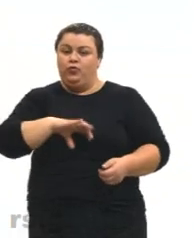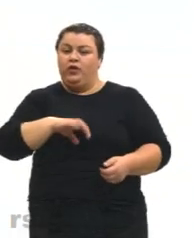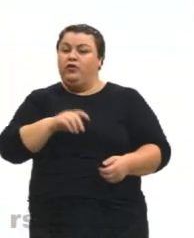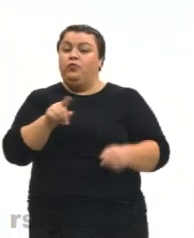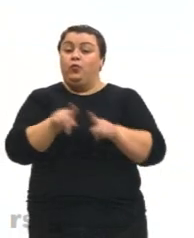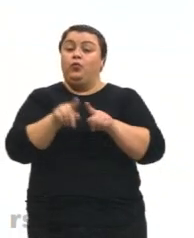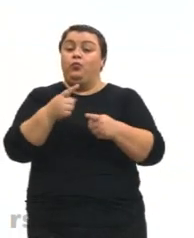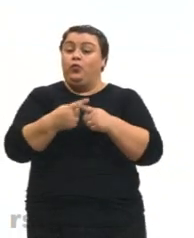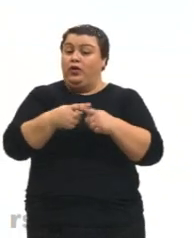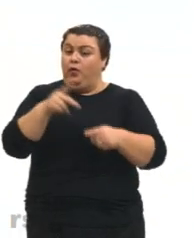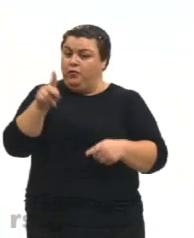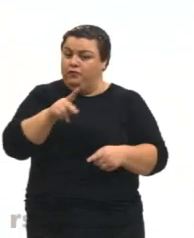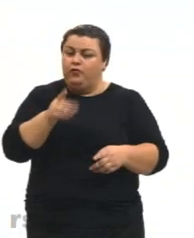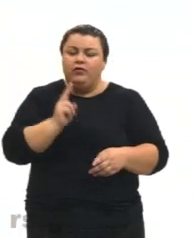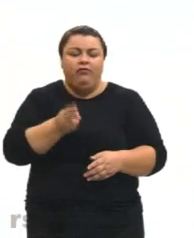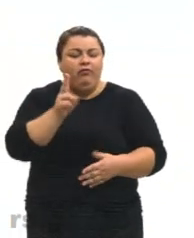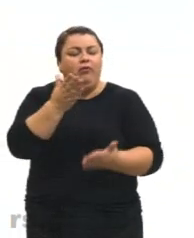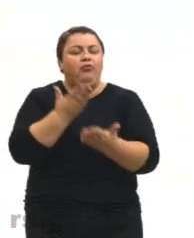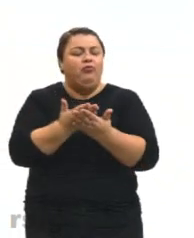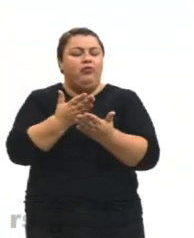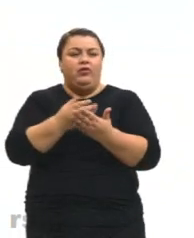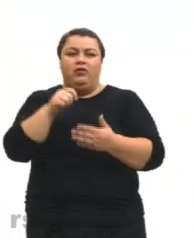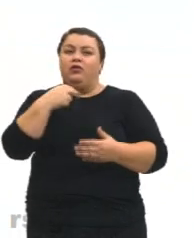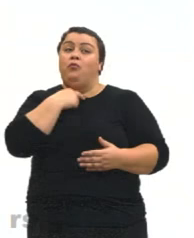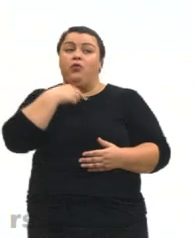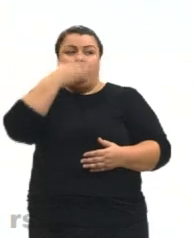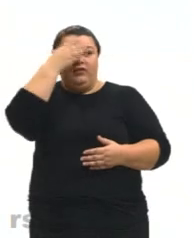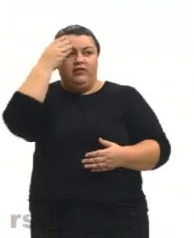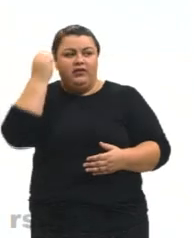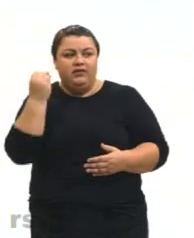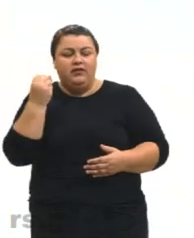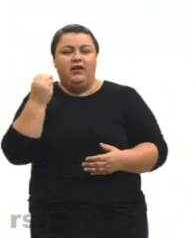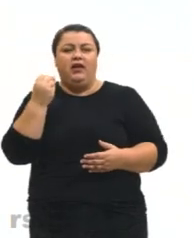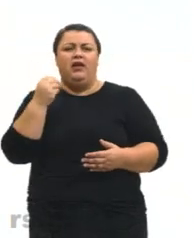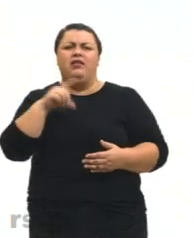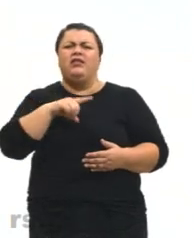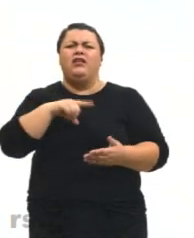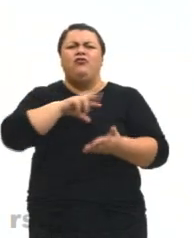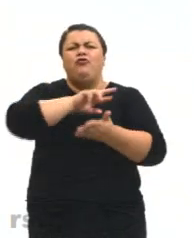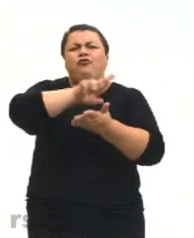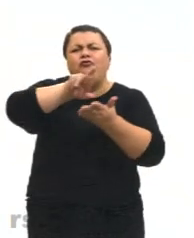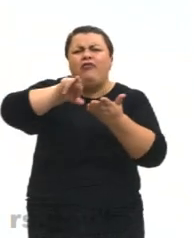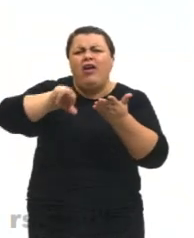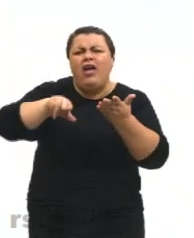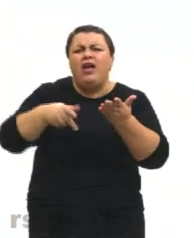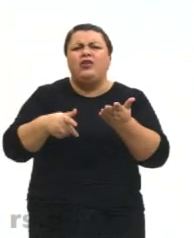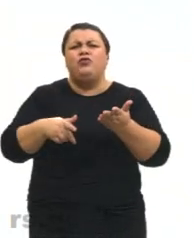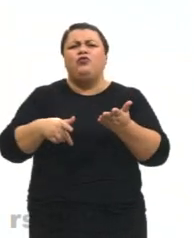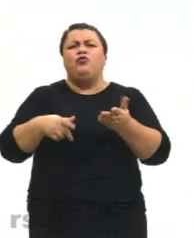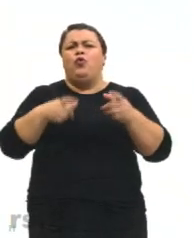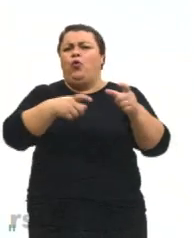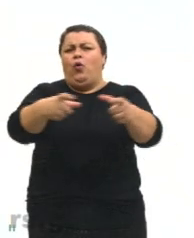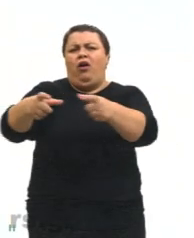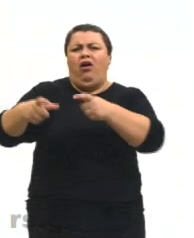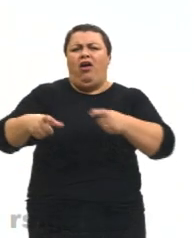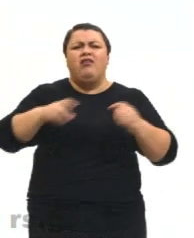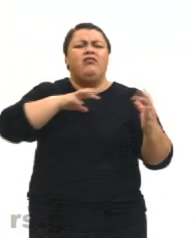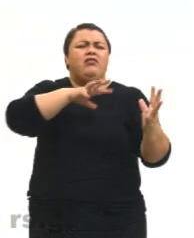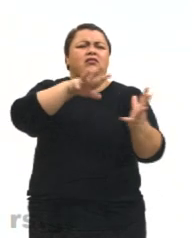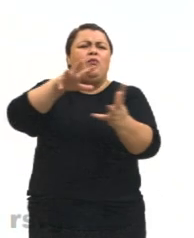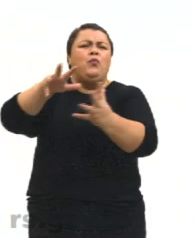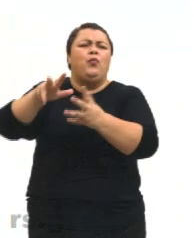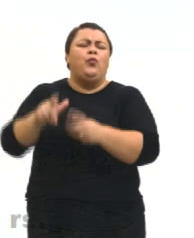então a gente tem diversos idiomas dos mais diversos Campos na em lugares desse mundo